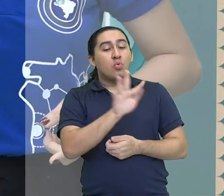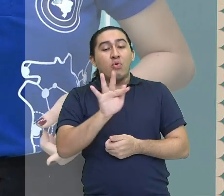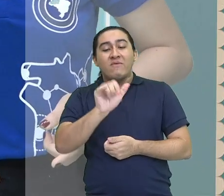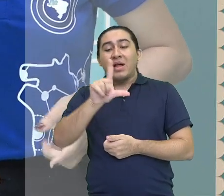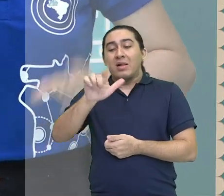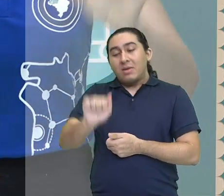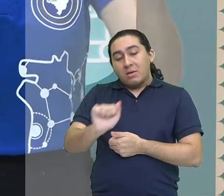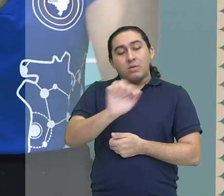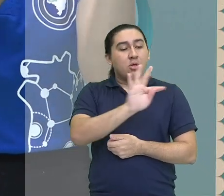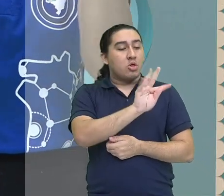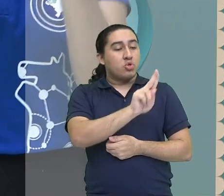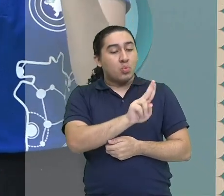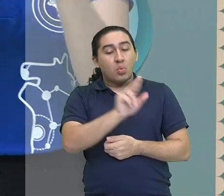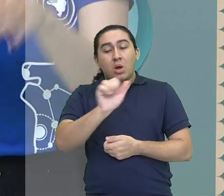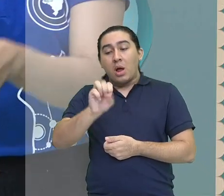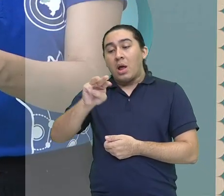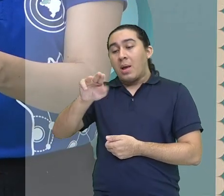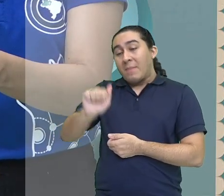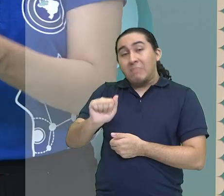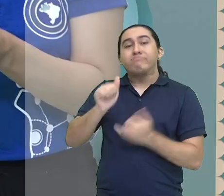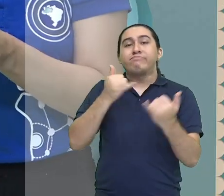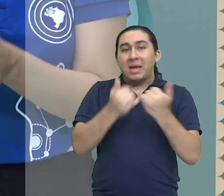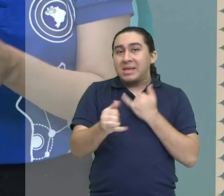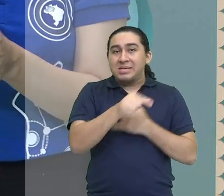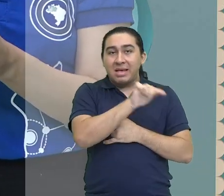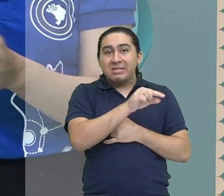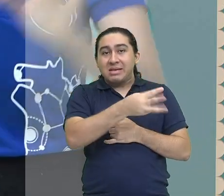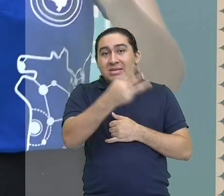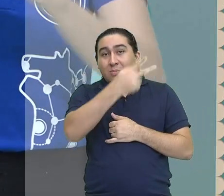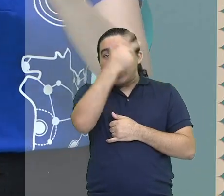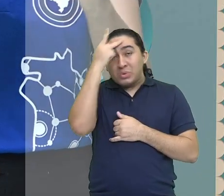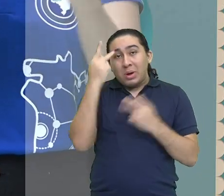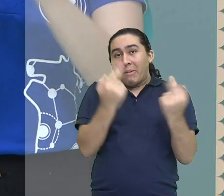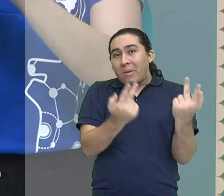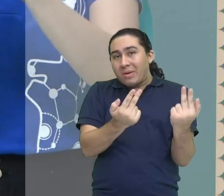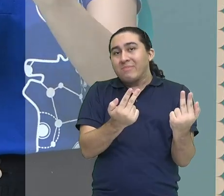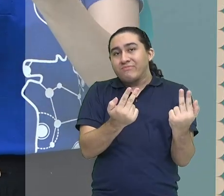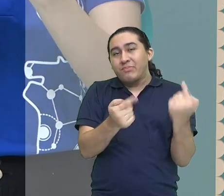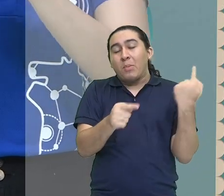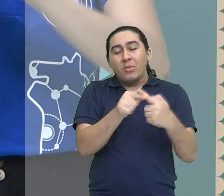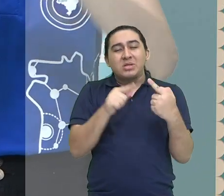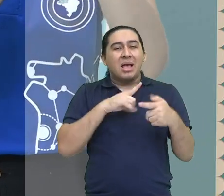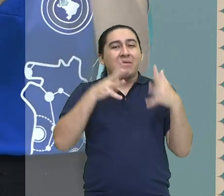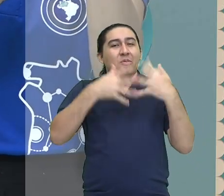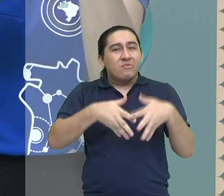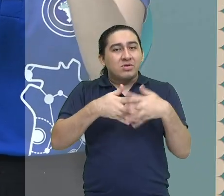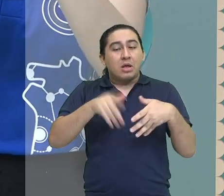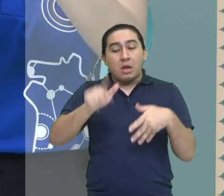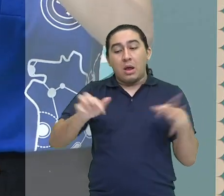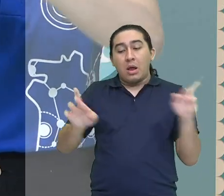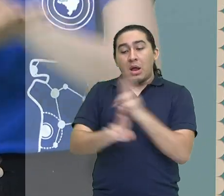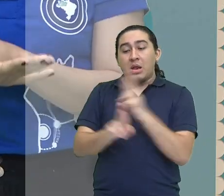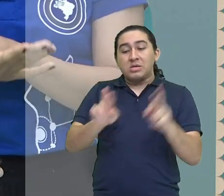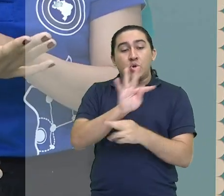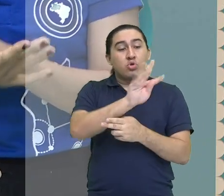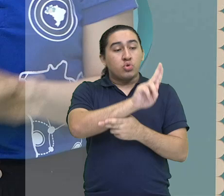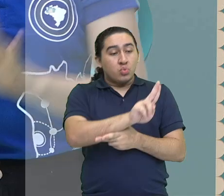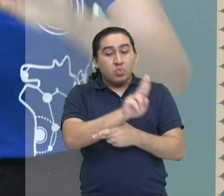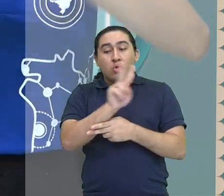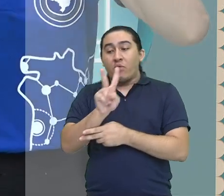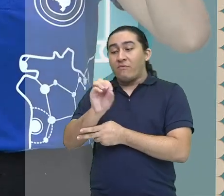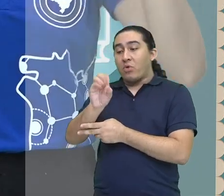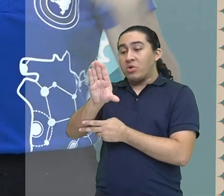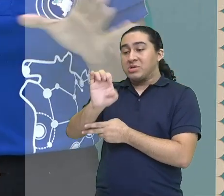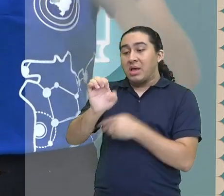tu ama, como se o tu fosse de terceira pessoa também. Justamente por causa dessa relação entre o tu e o